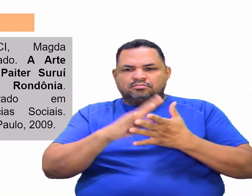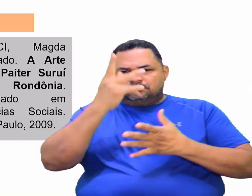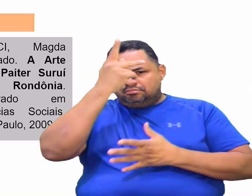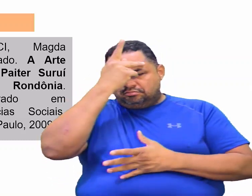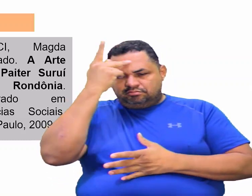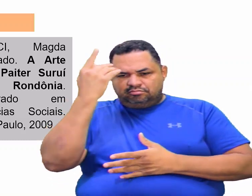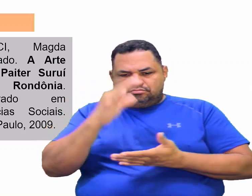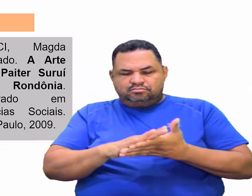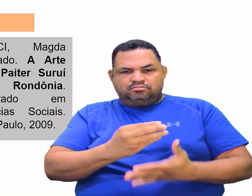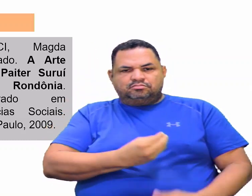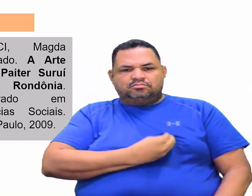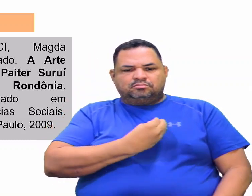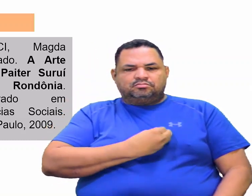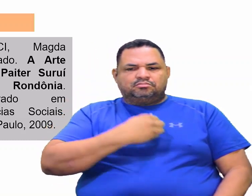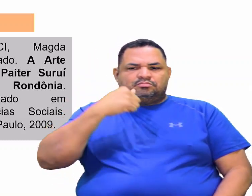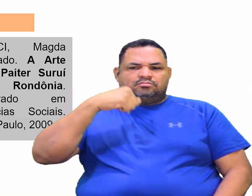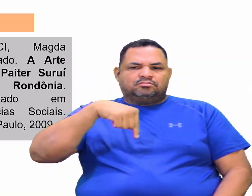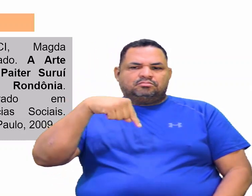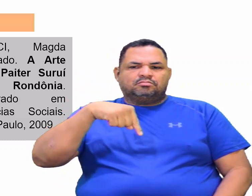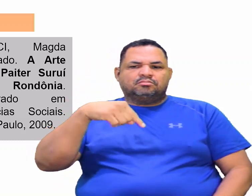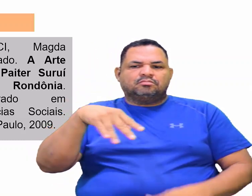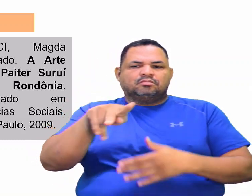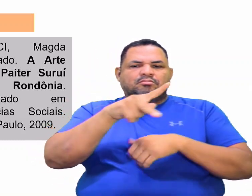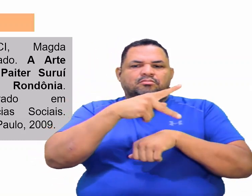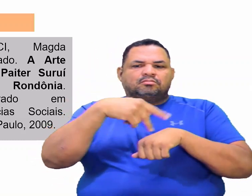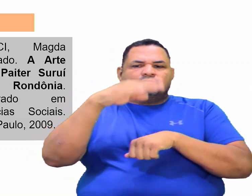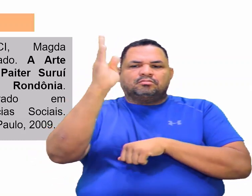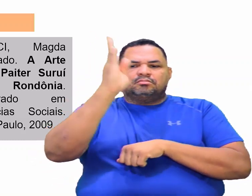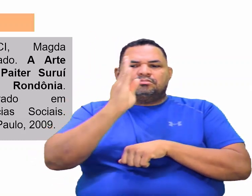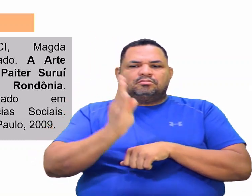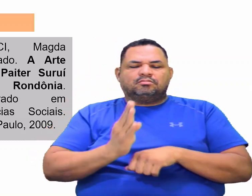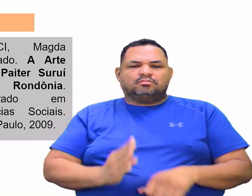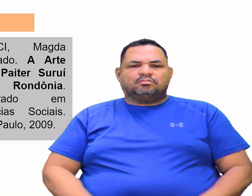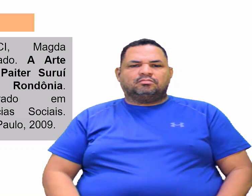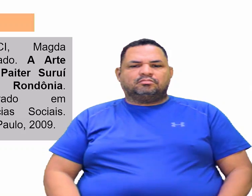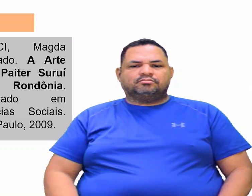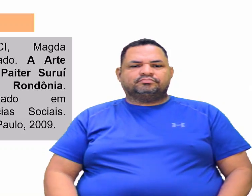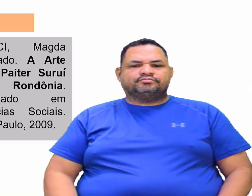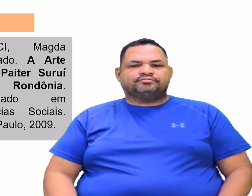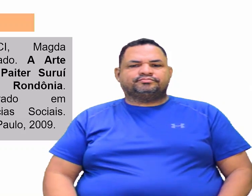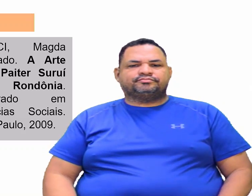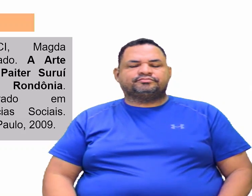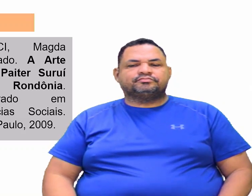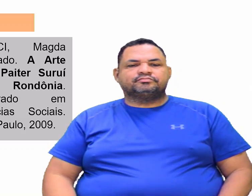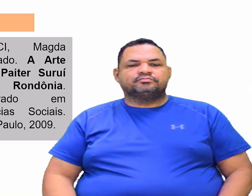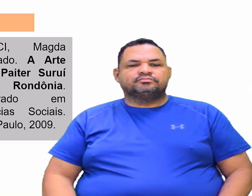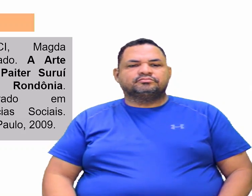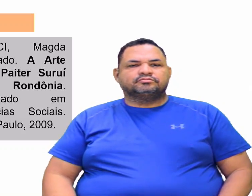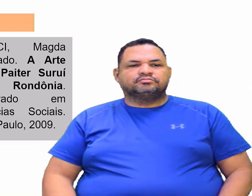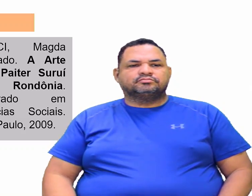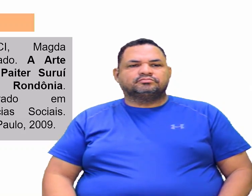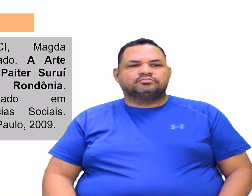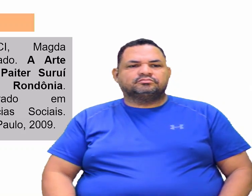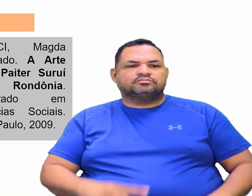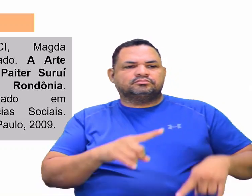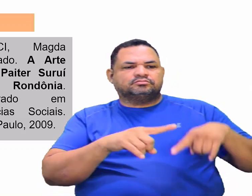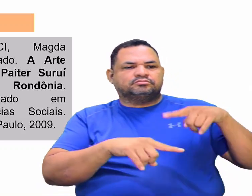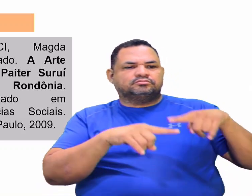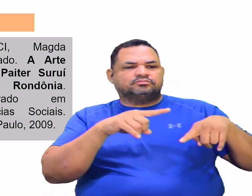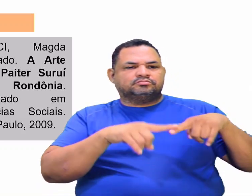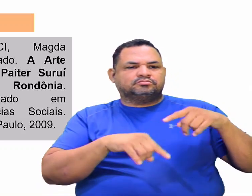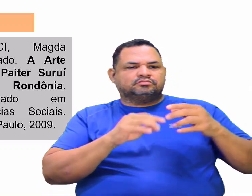território nacional então estamos vendo aqui ó peças da